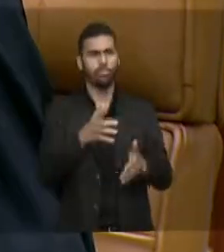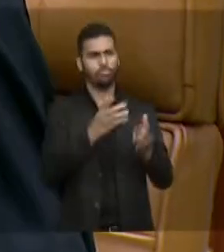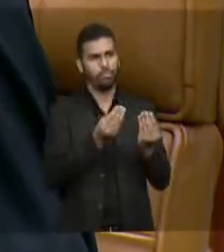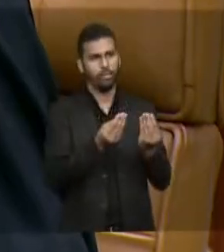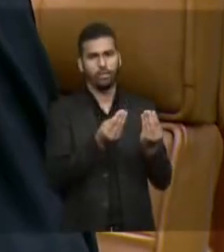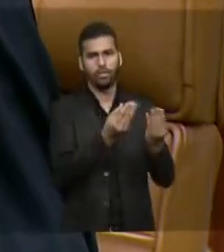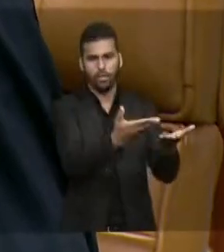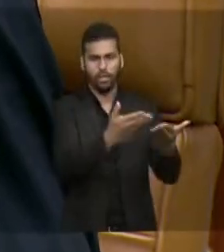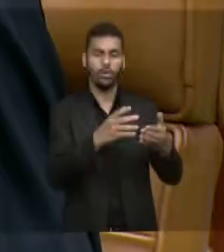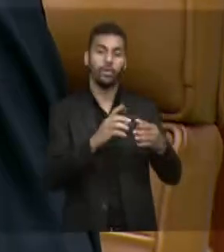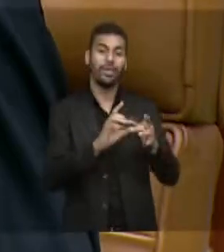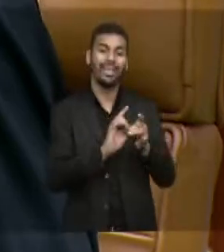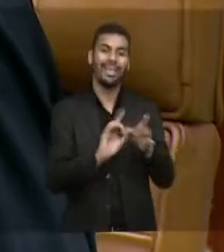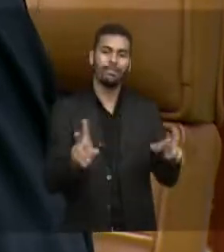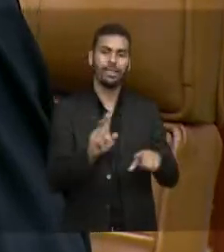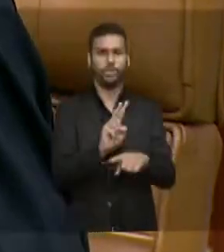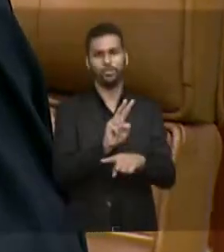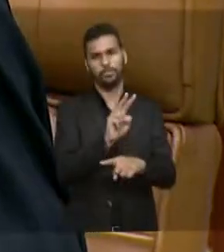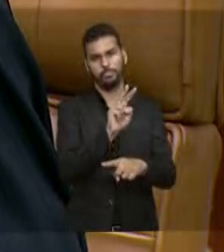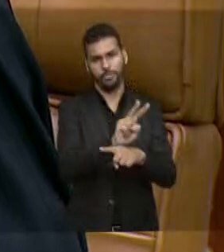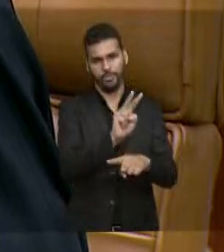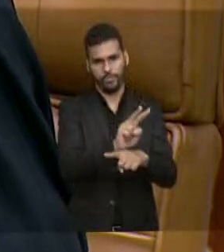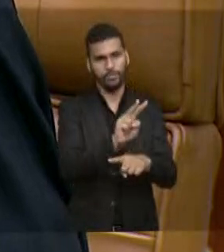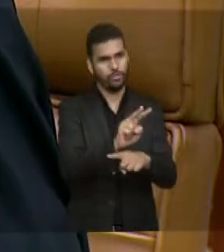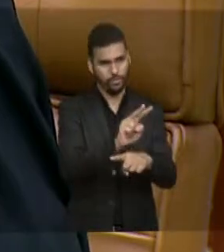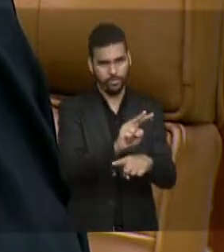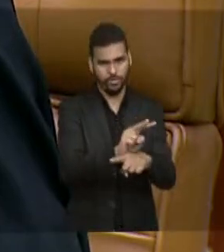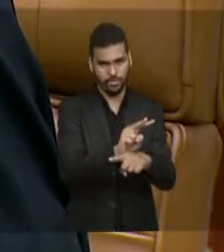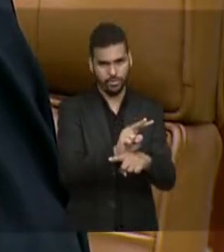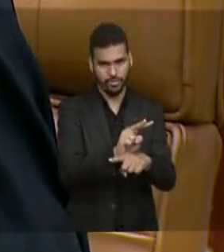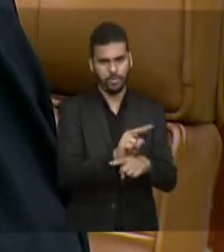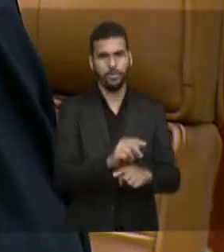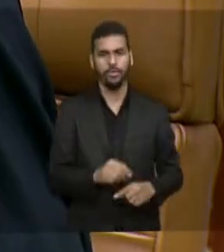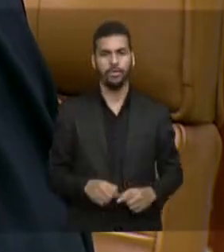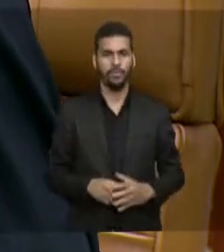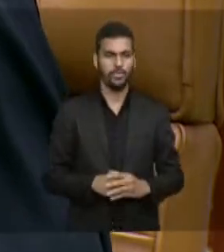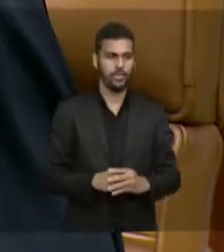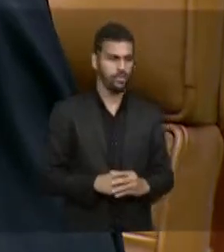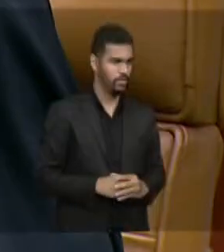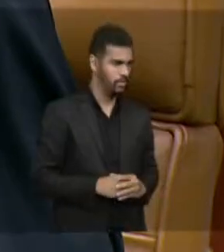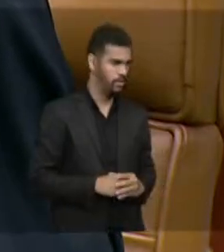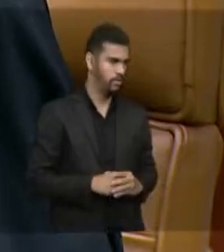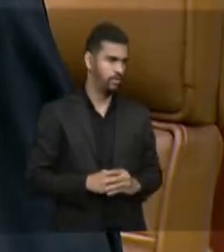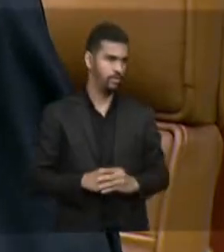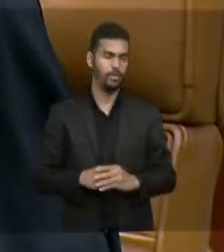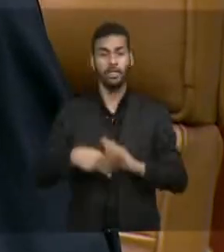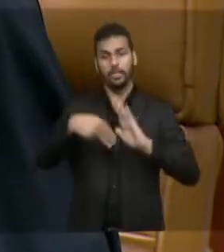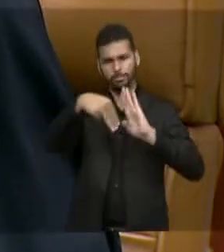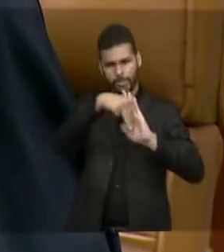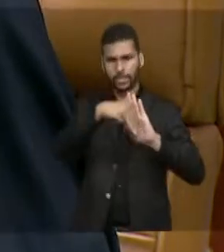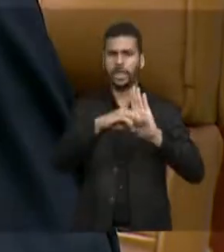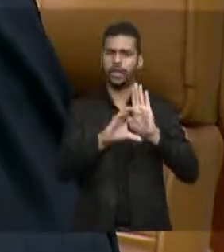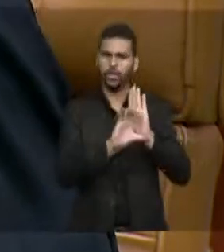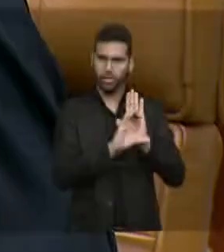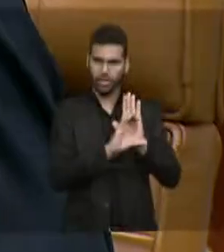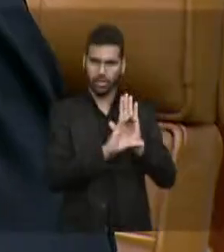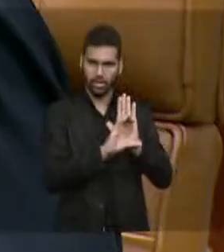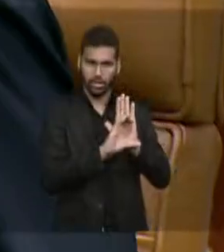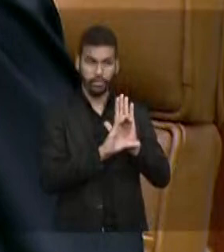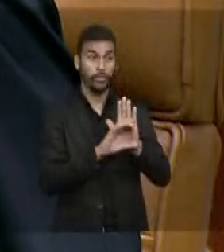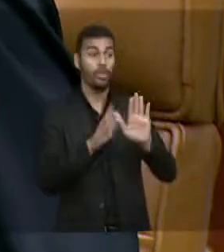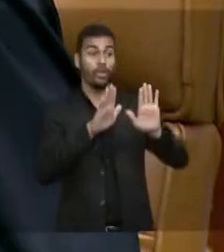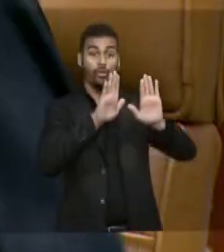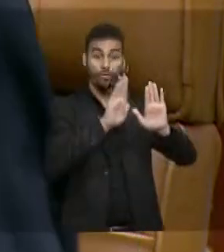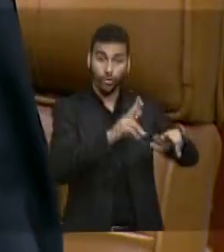concedidas liberdades Provisórias com medidas é cautelares permanecendo presas 82